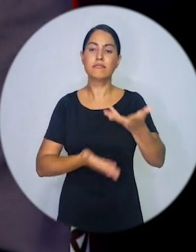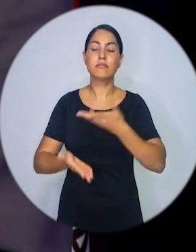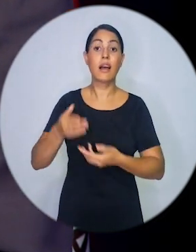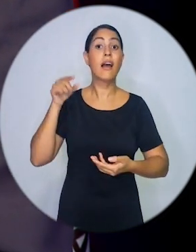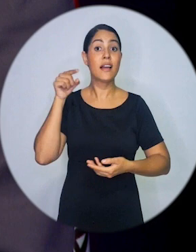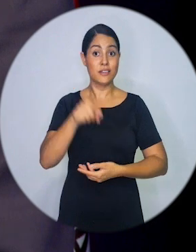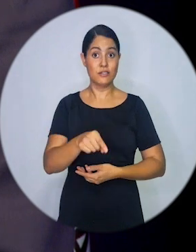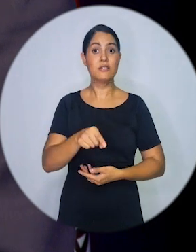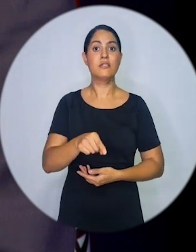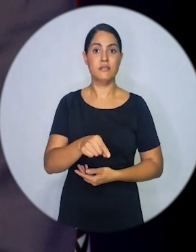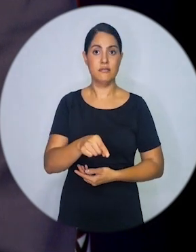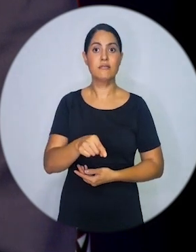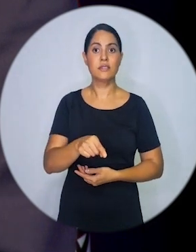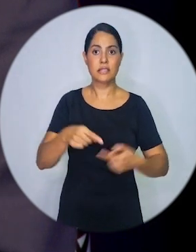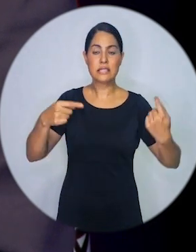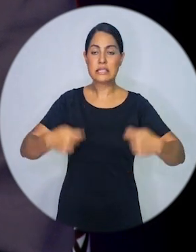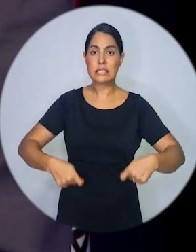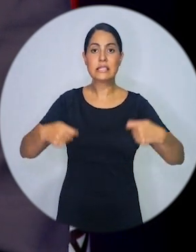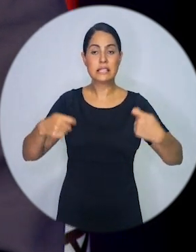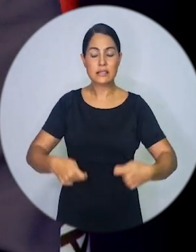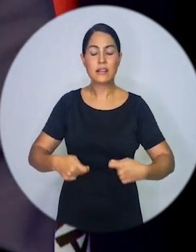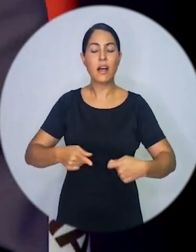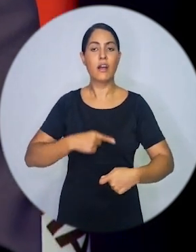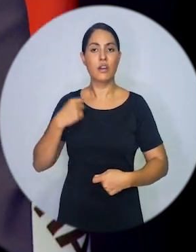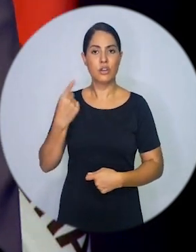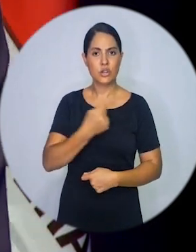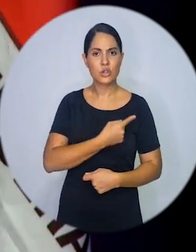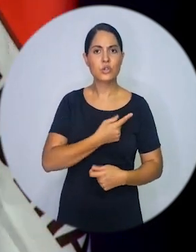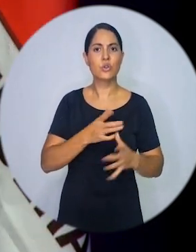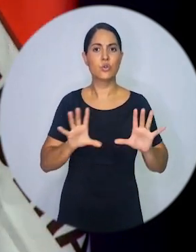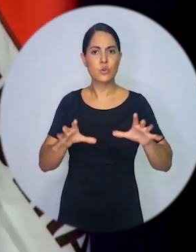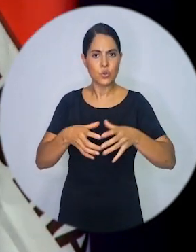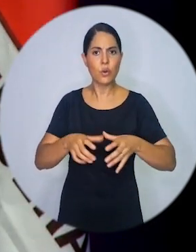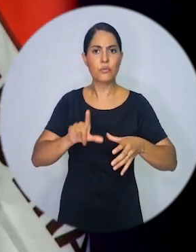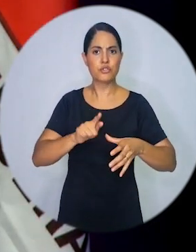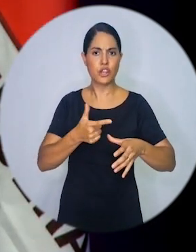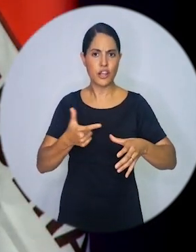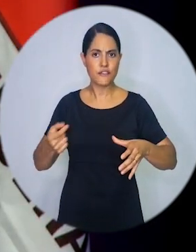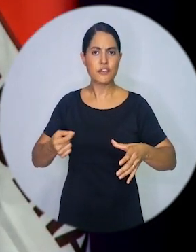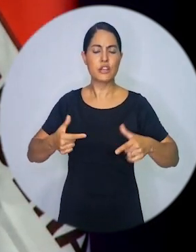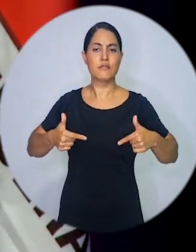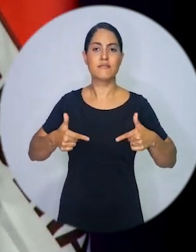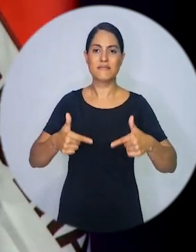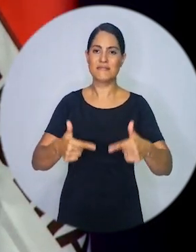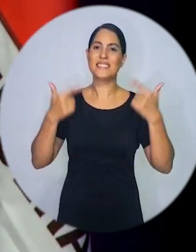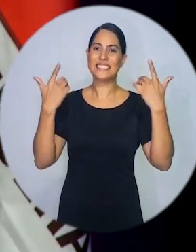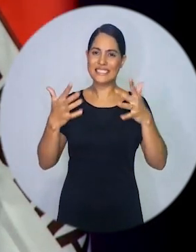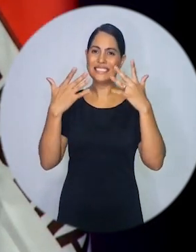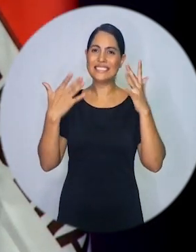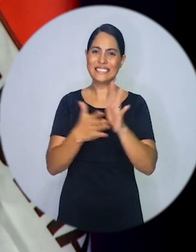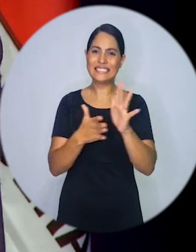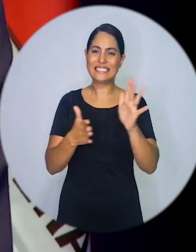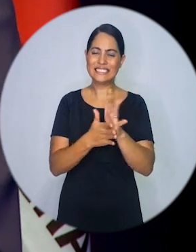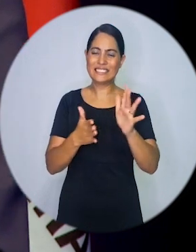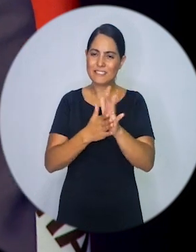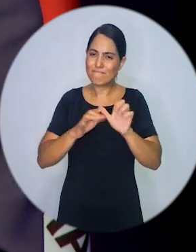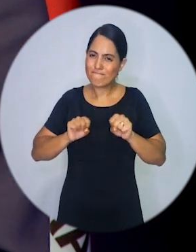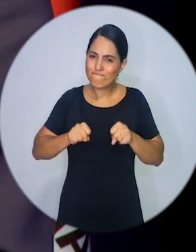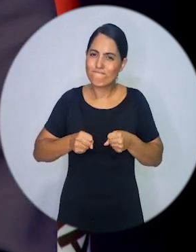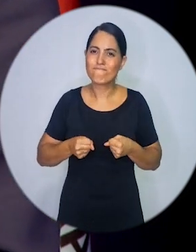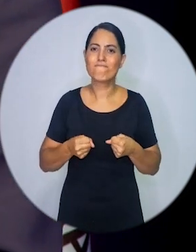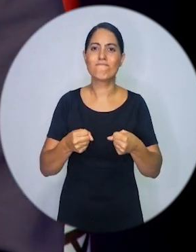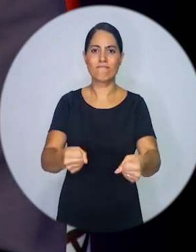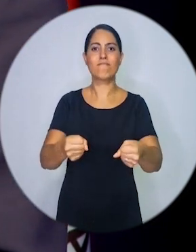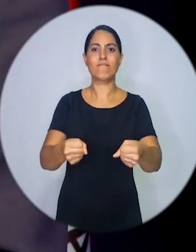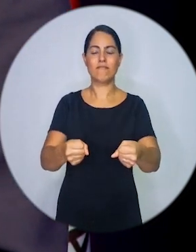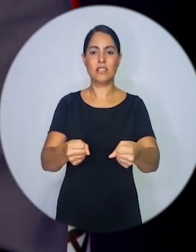meio ambiente, e é disso que se trata nesse esforço do Legal G20. Parabéns, então, pelo